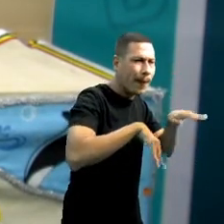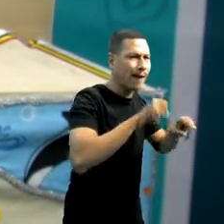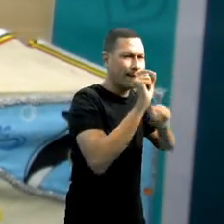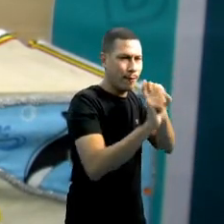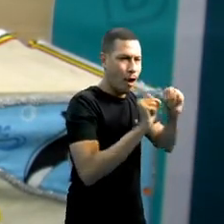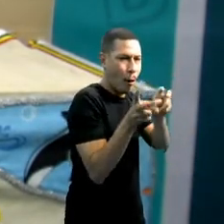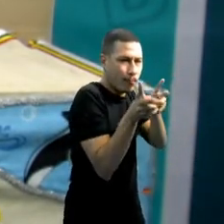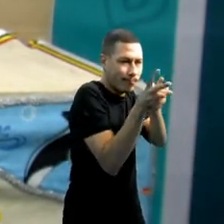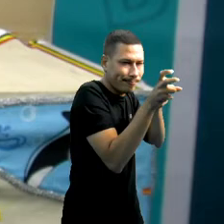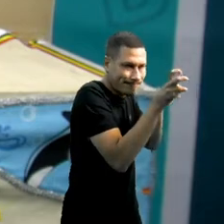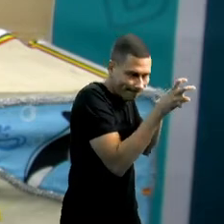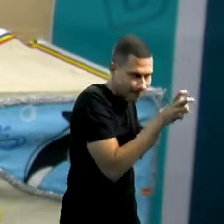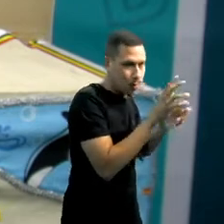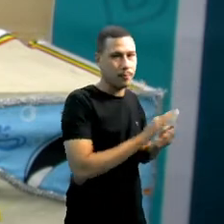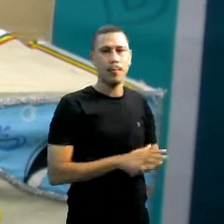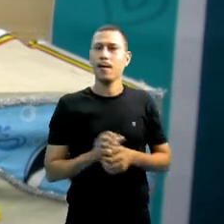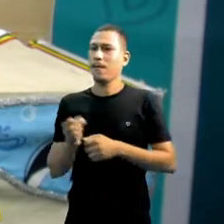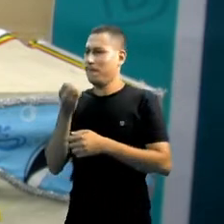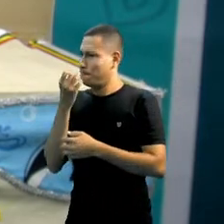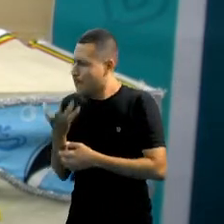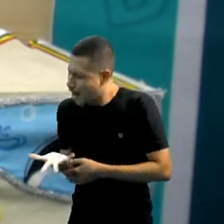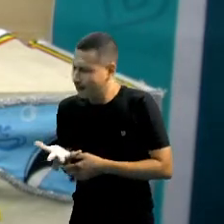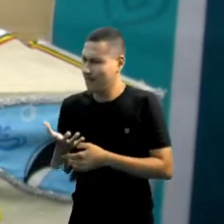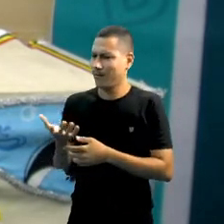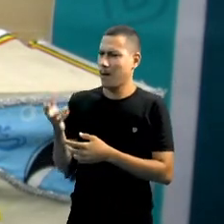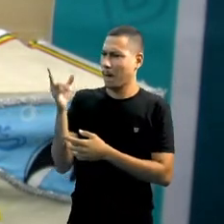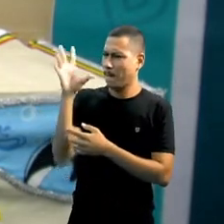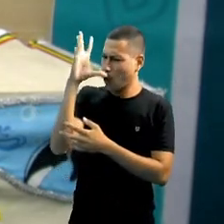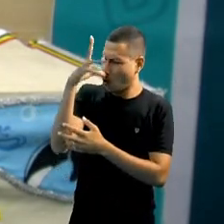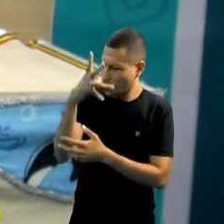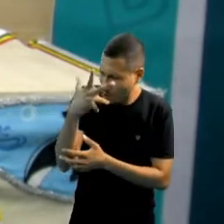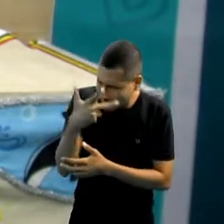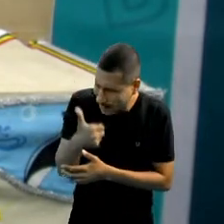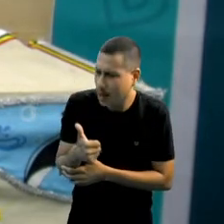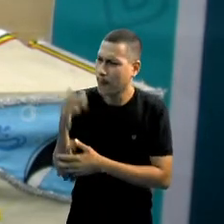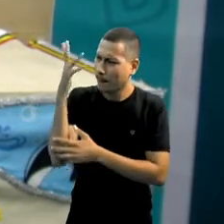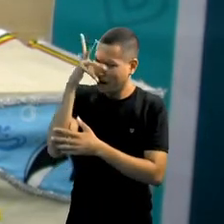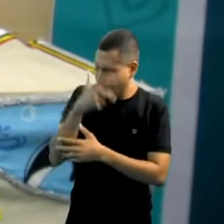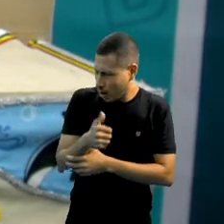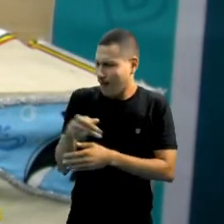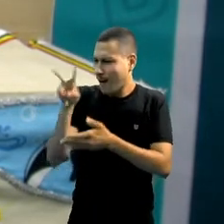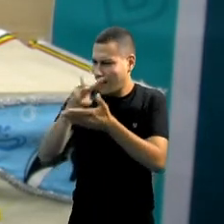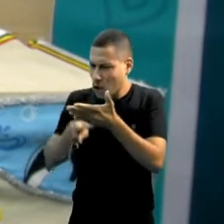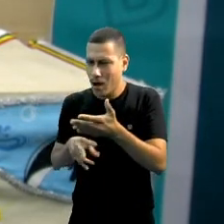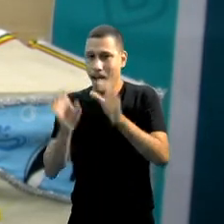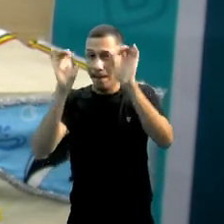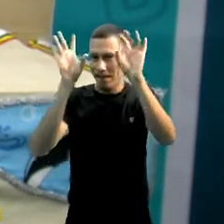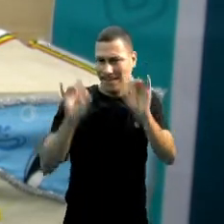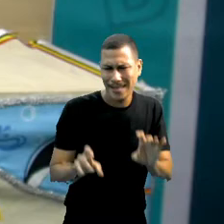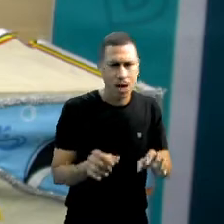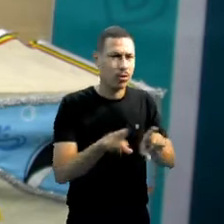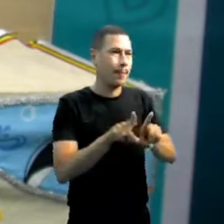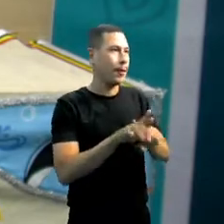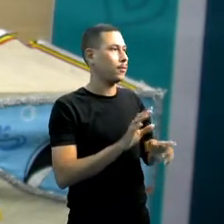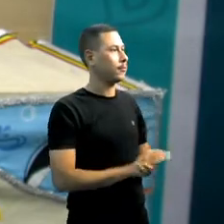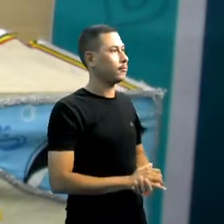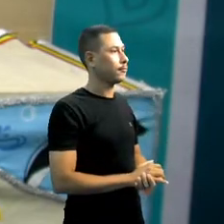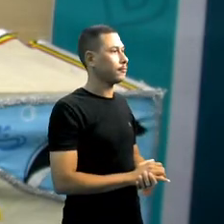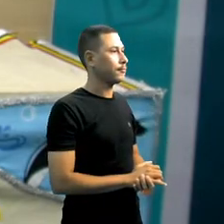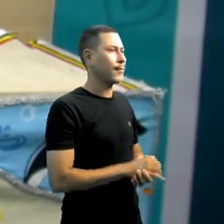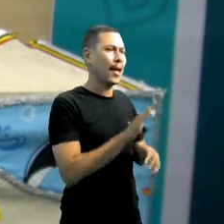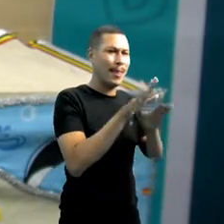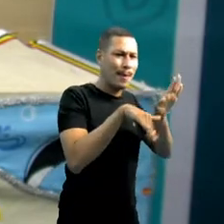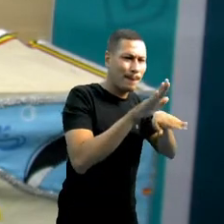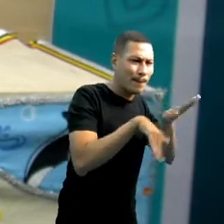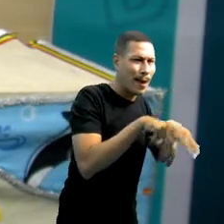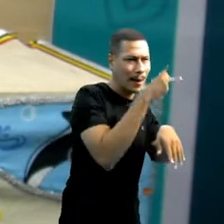quem vê. Muito bem. E muito bonita, né, não, leiturinha? É, por isso que eu digo que pirulita é especial. Não é, leiturinha. Depende